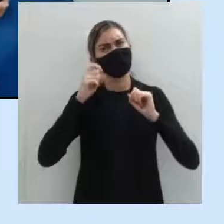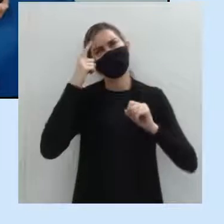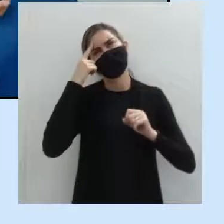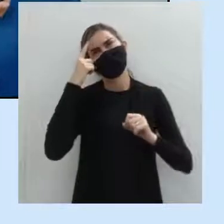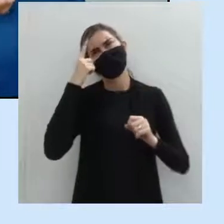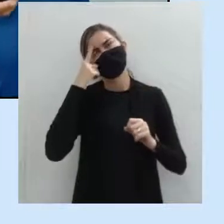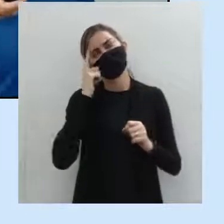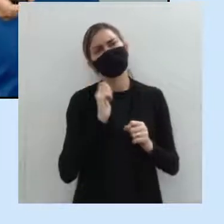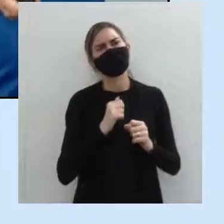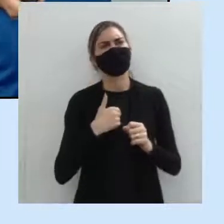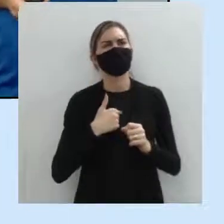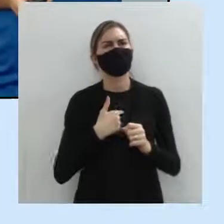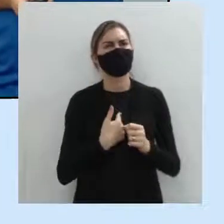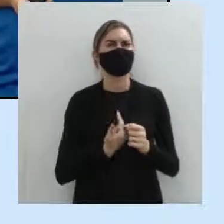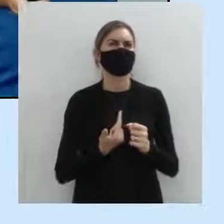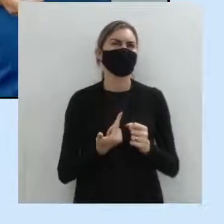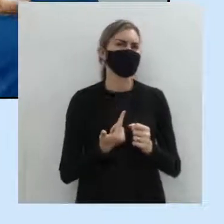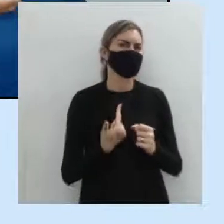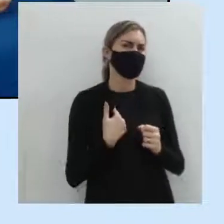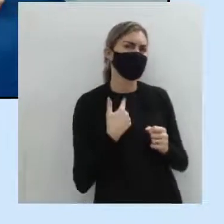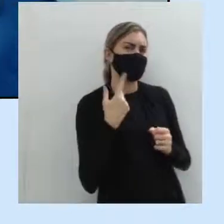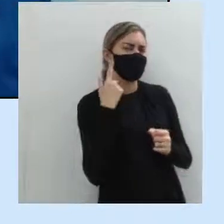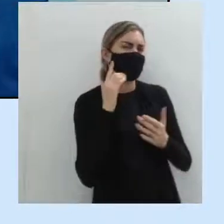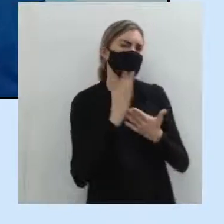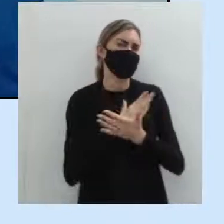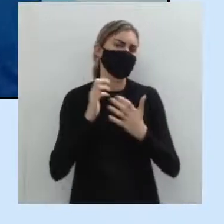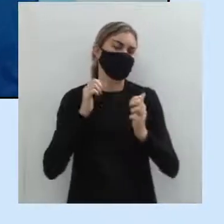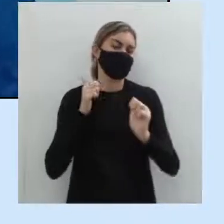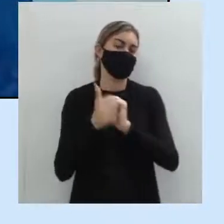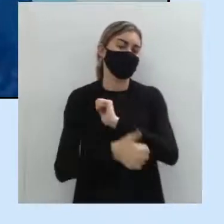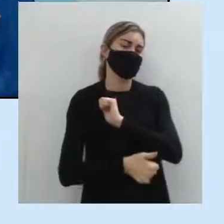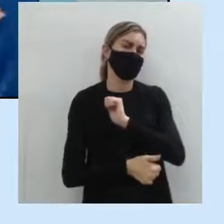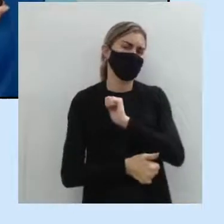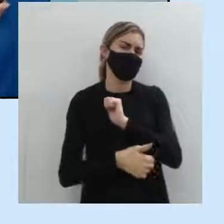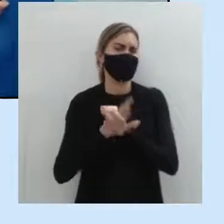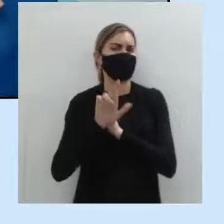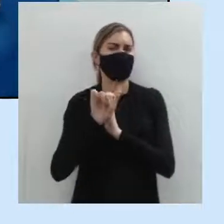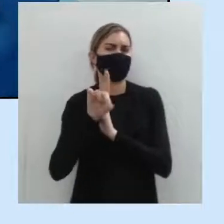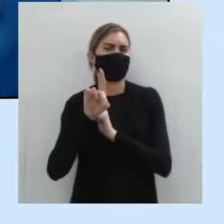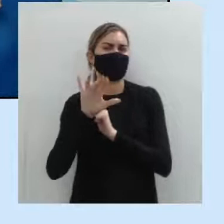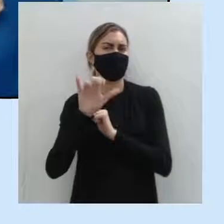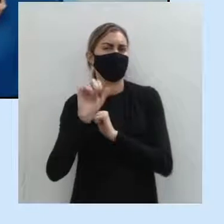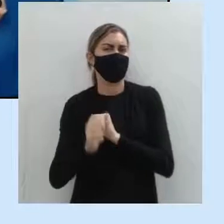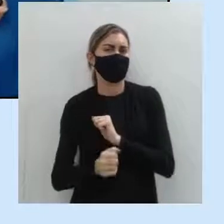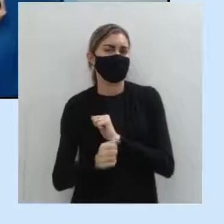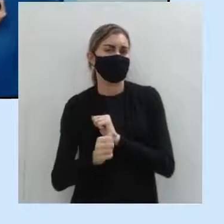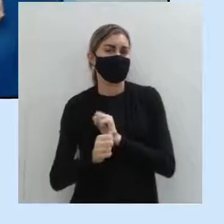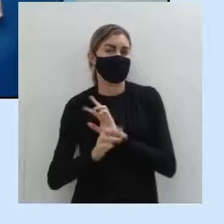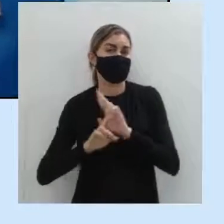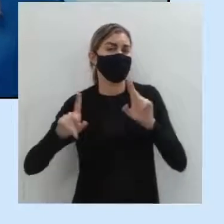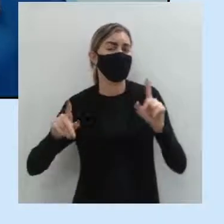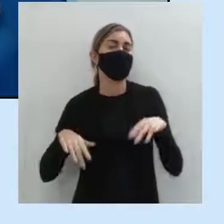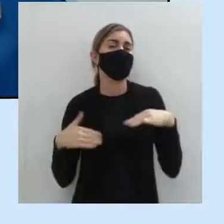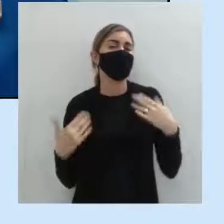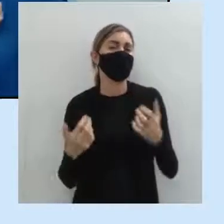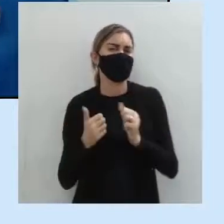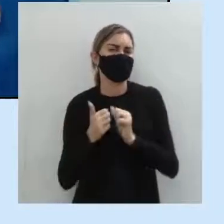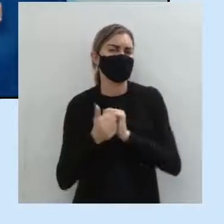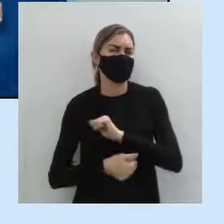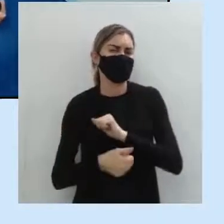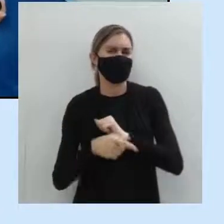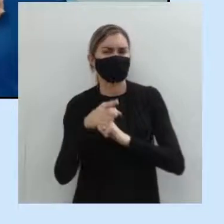pensar aí comigo em alguns esportes radicais. Pense aí comigo, quais